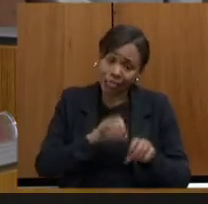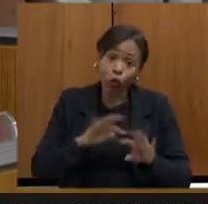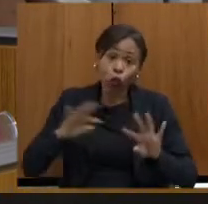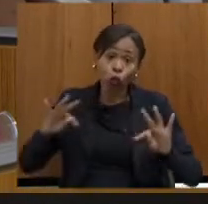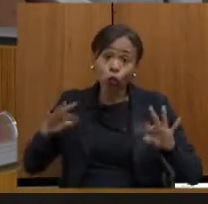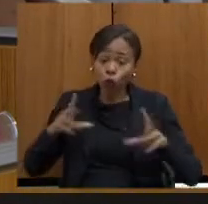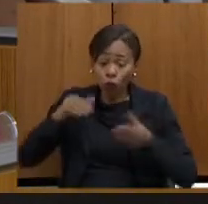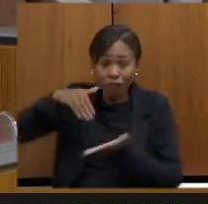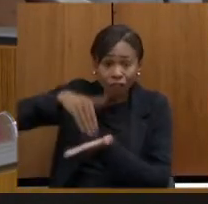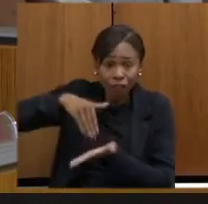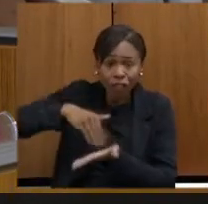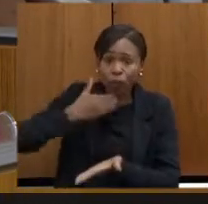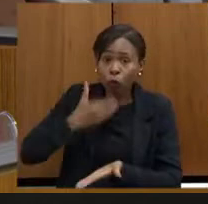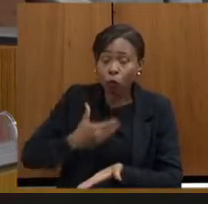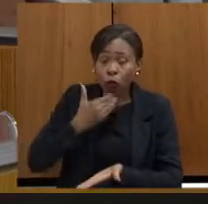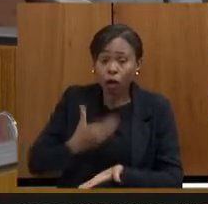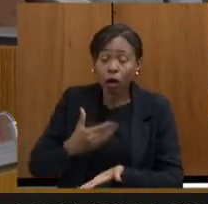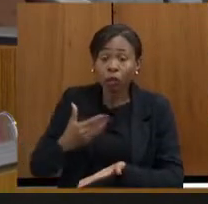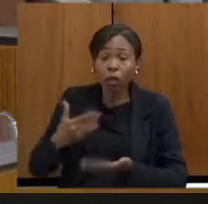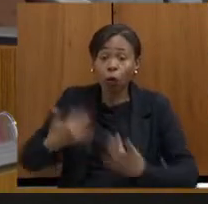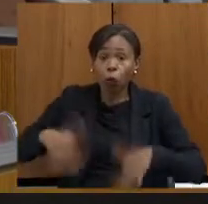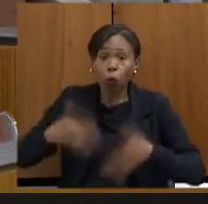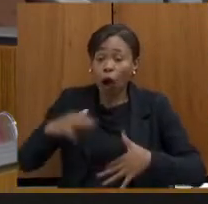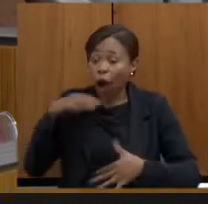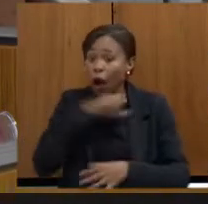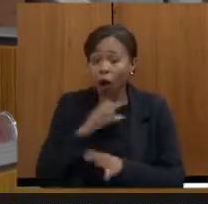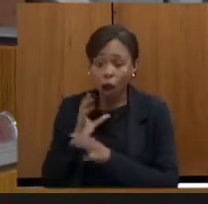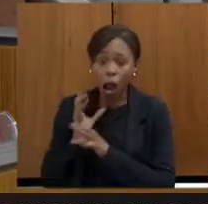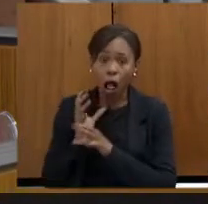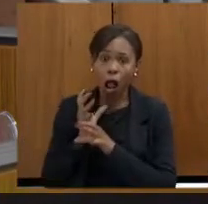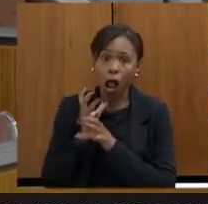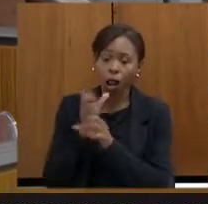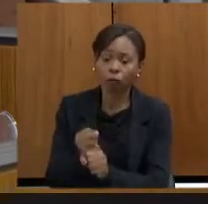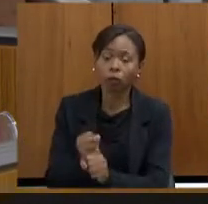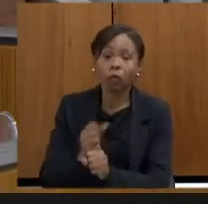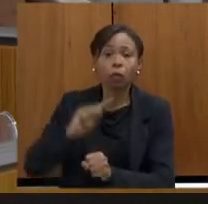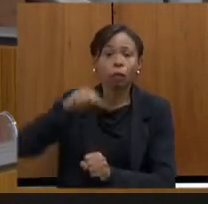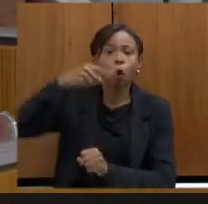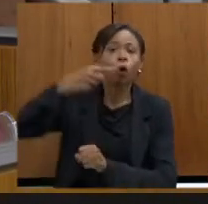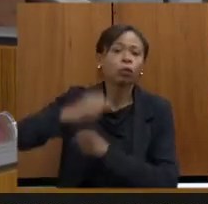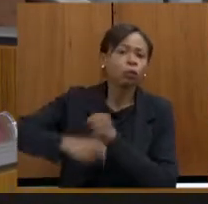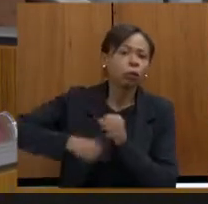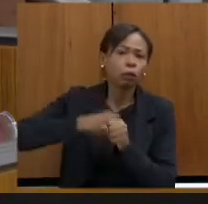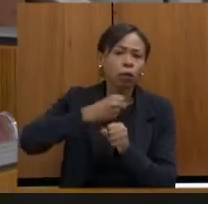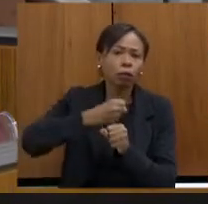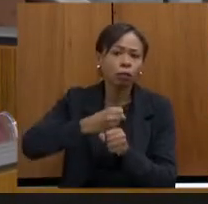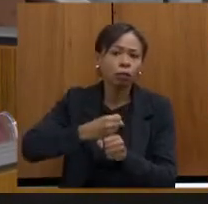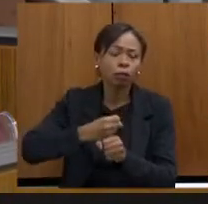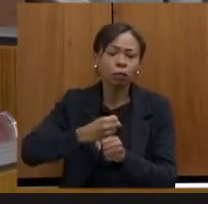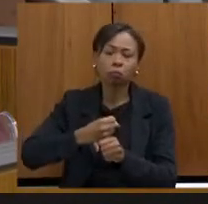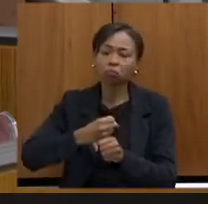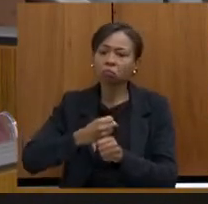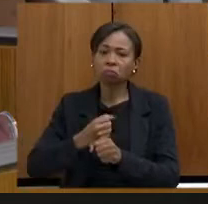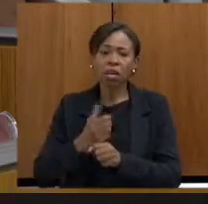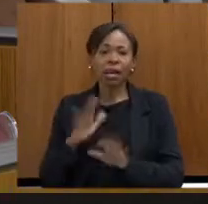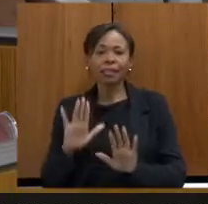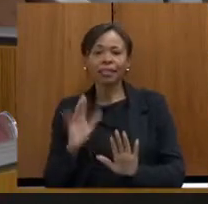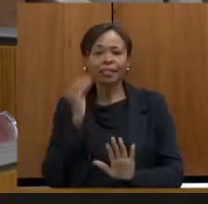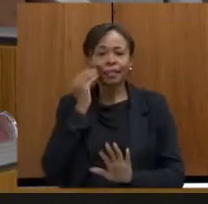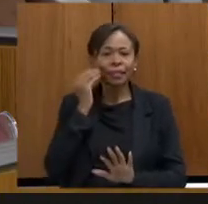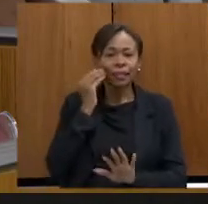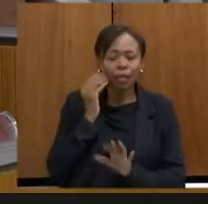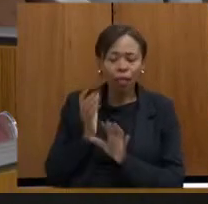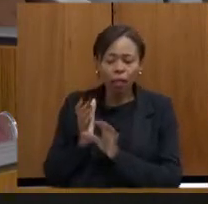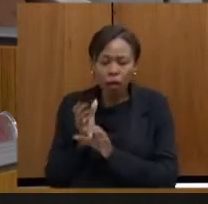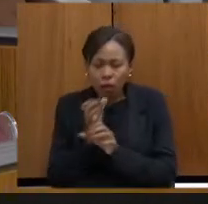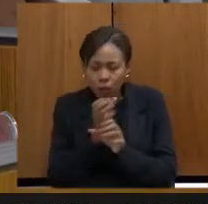uma corrida para empenhar. Quando a gente vai ver no ano seguinte, quer dizer, eles tentam maquiar, né, a contabilidade,